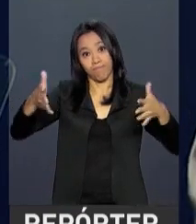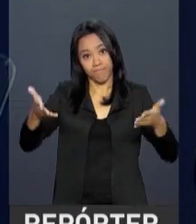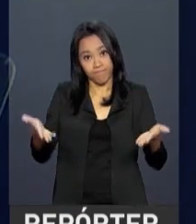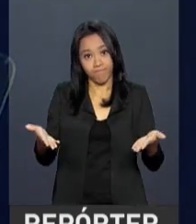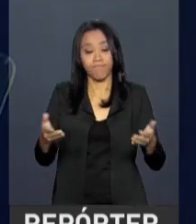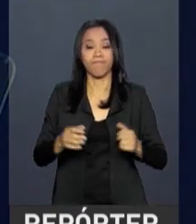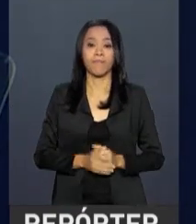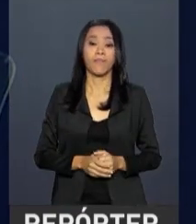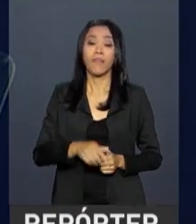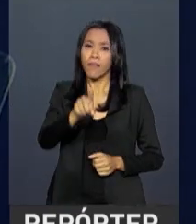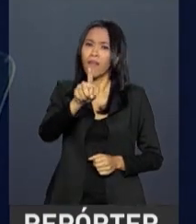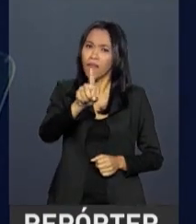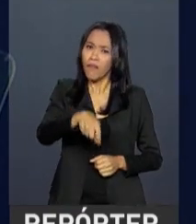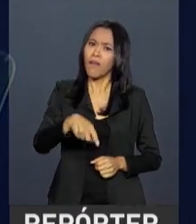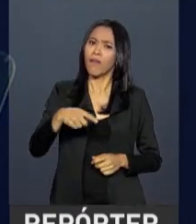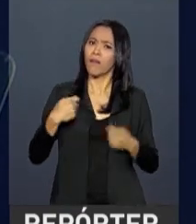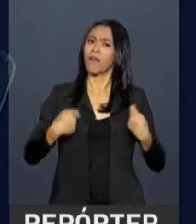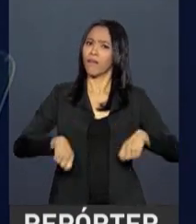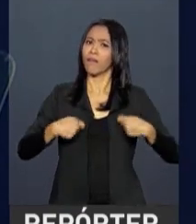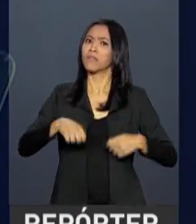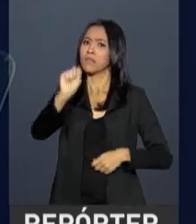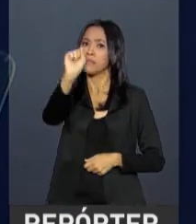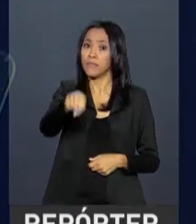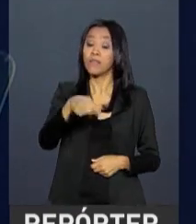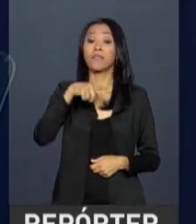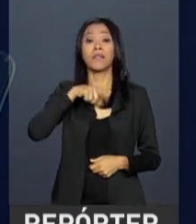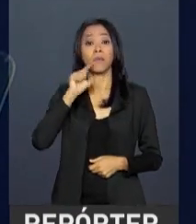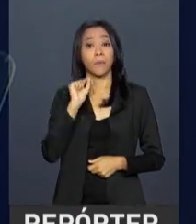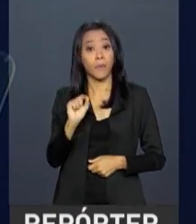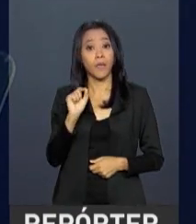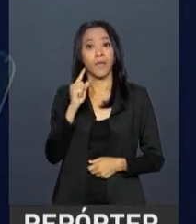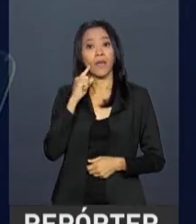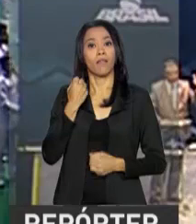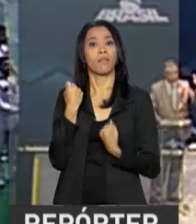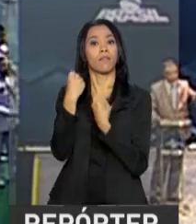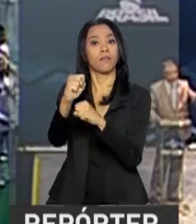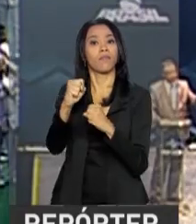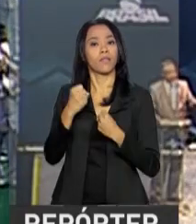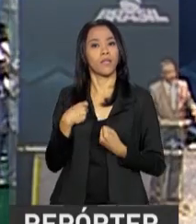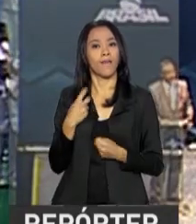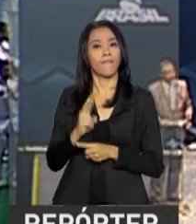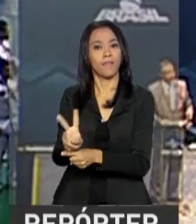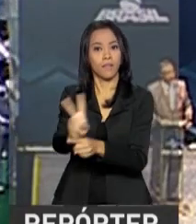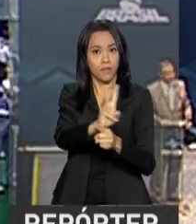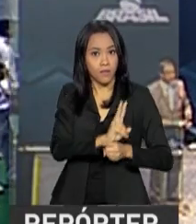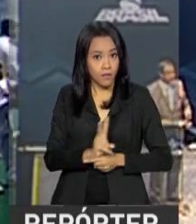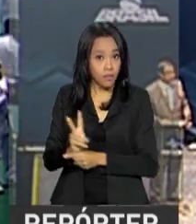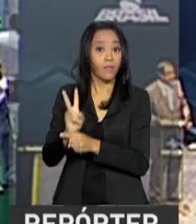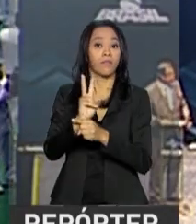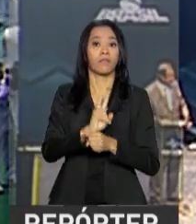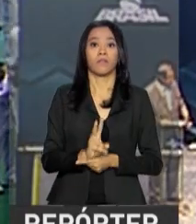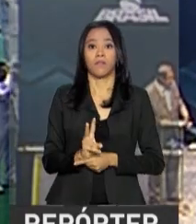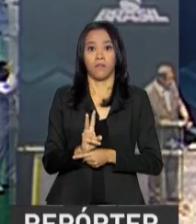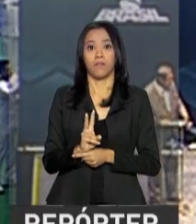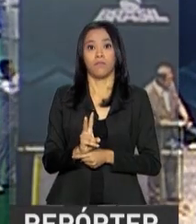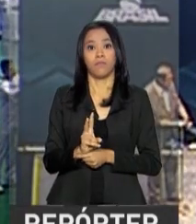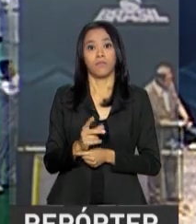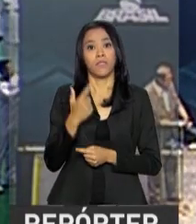E é preciso, sim, ter capacidade de defender, de fiscalizar e de dissuasão.